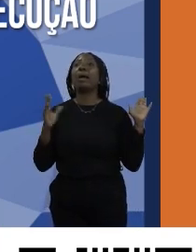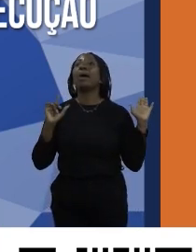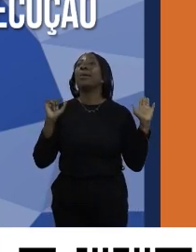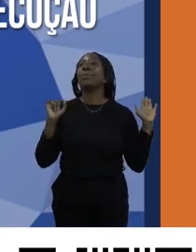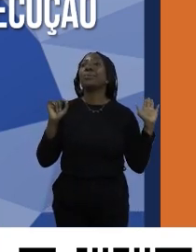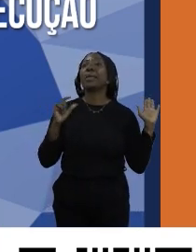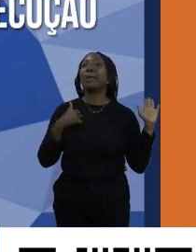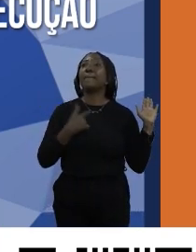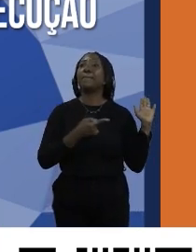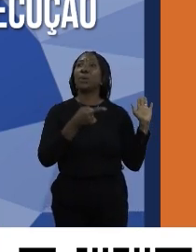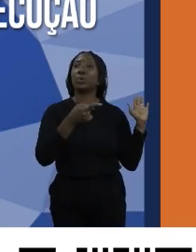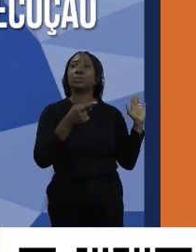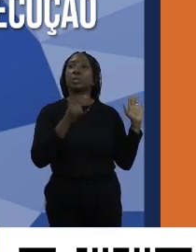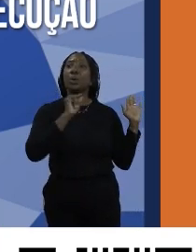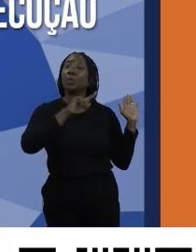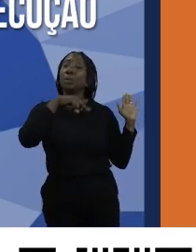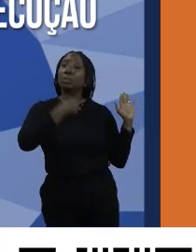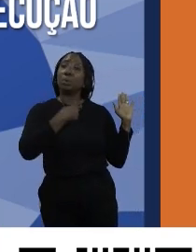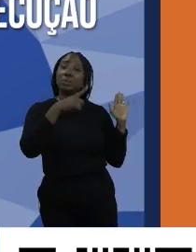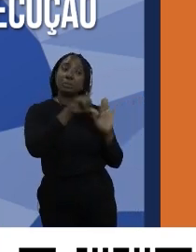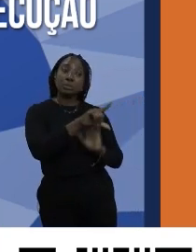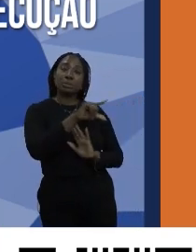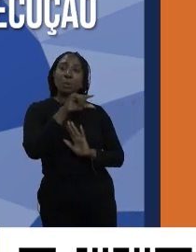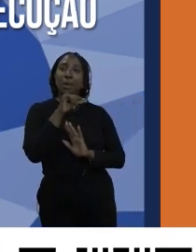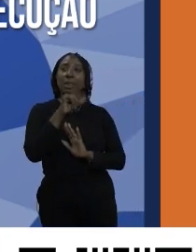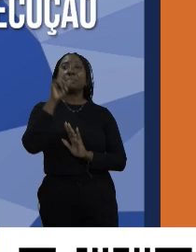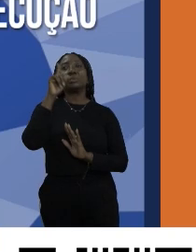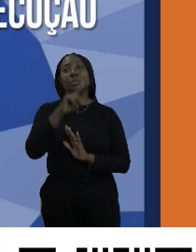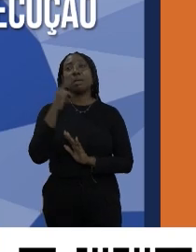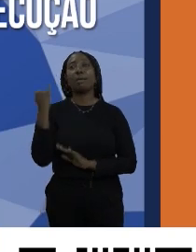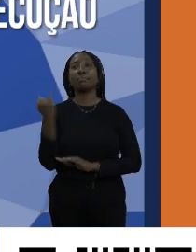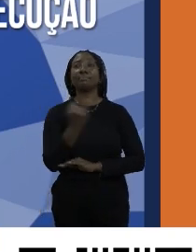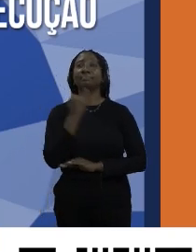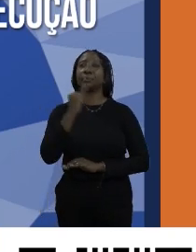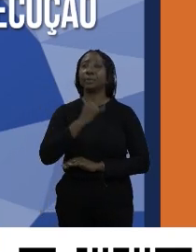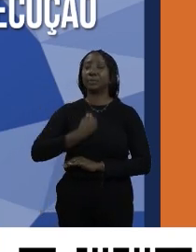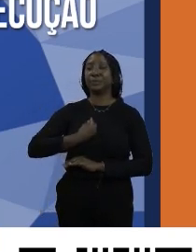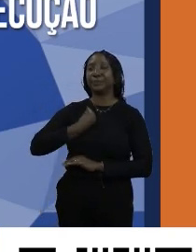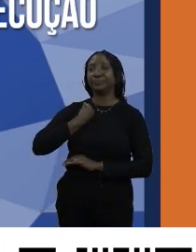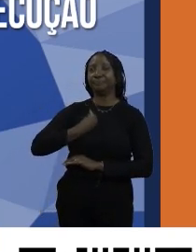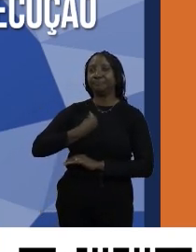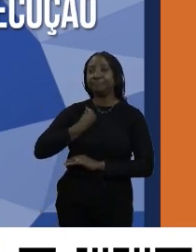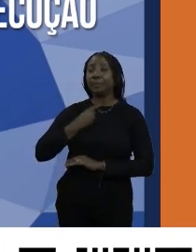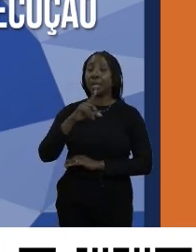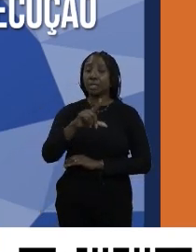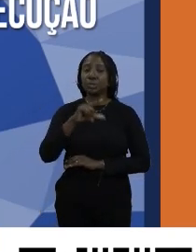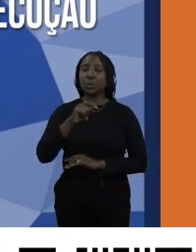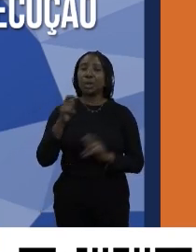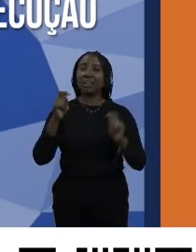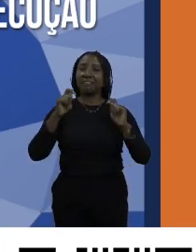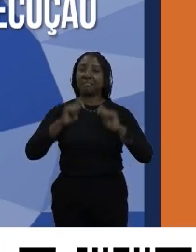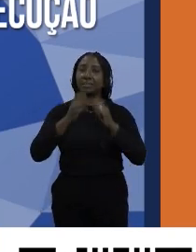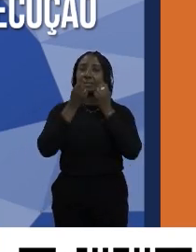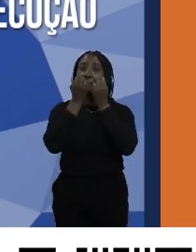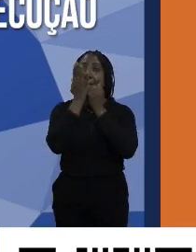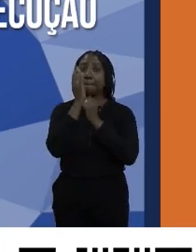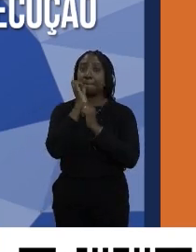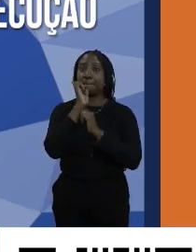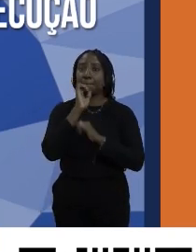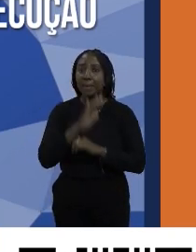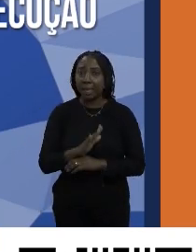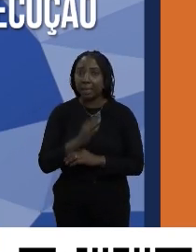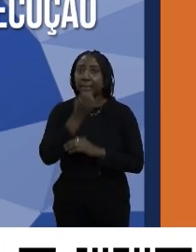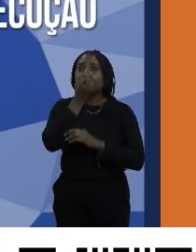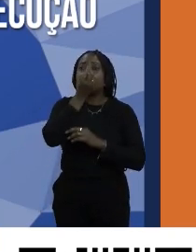né? Aquilo que a gente escolher vai ser o nosso destino. Então, gente, escolham fazer bem feito. Escolham fazer